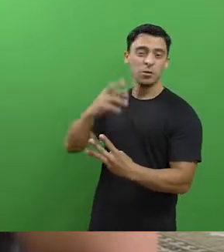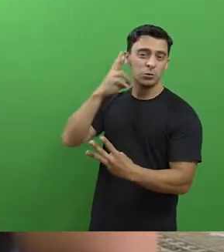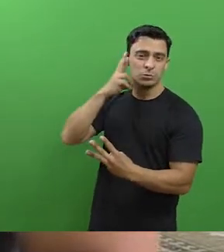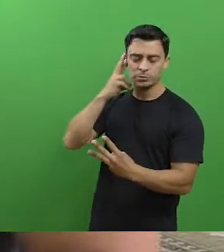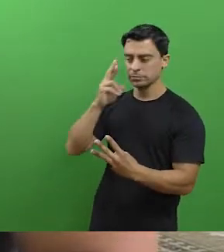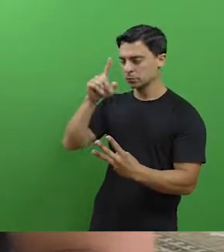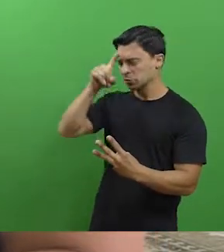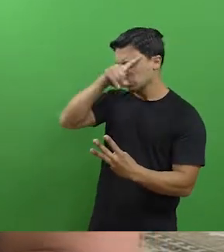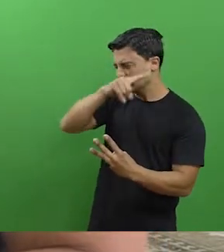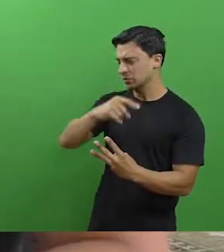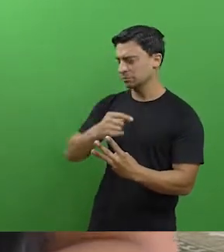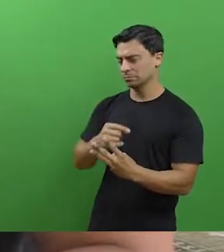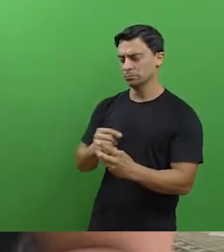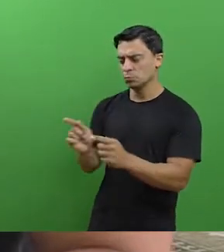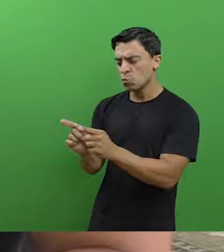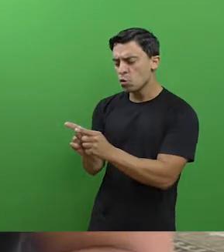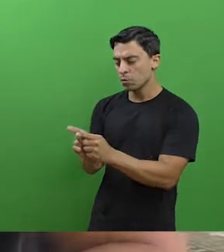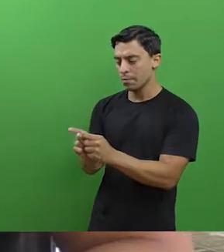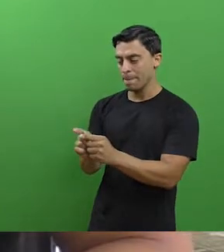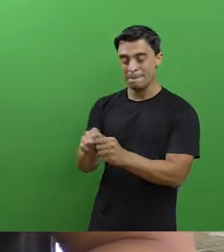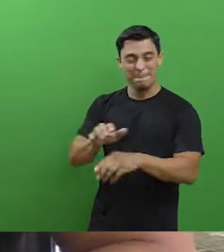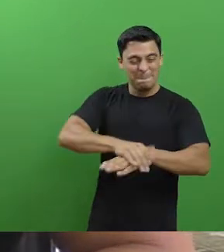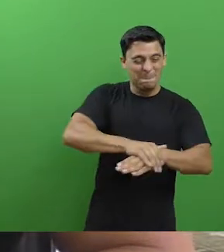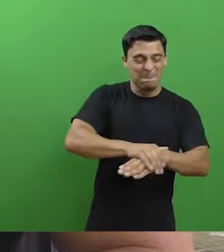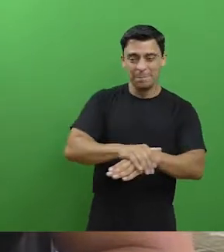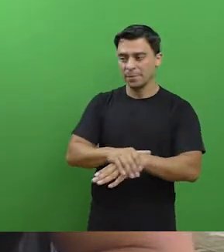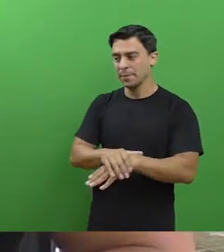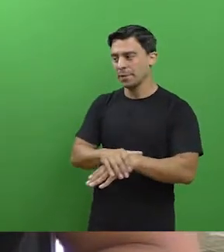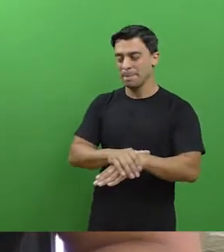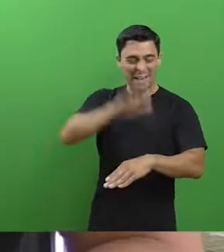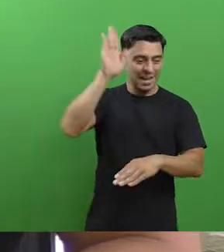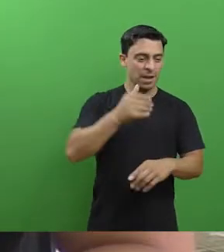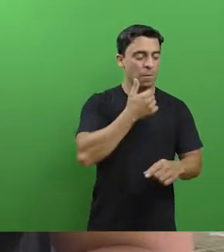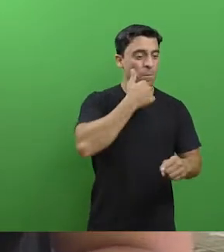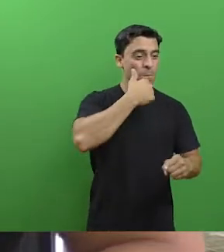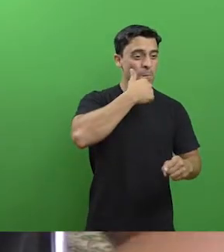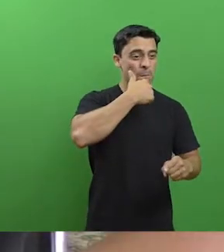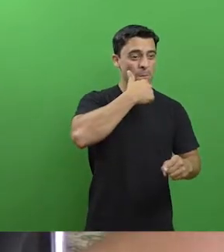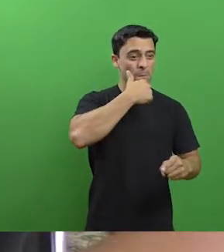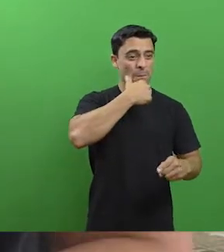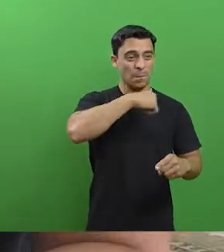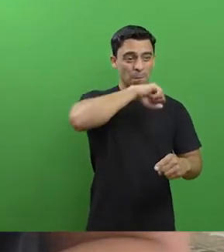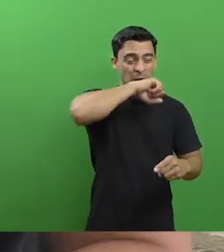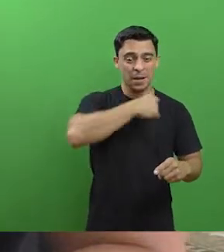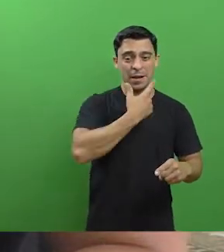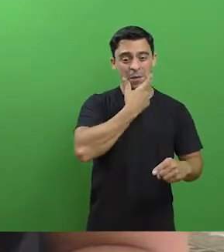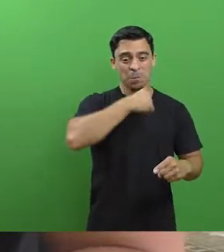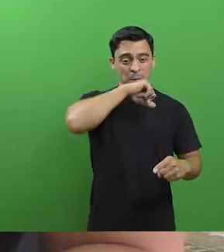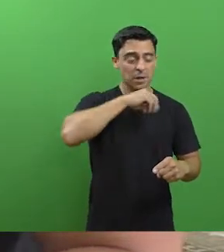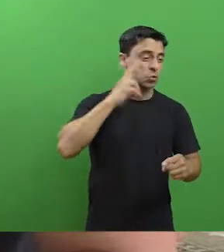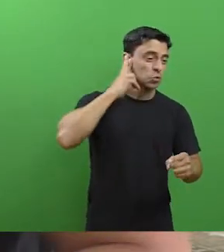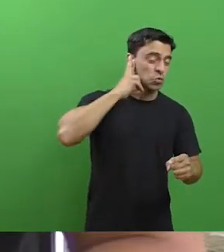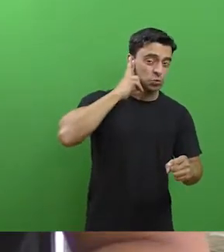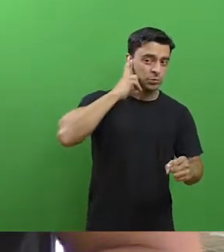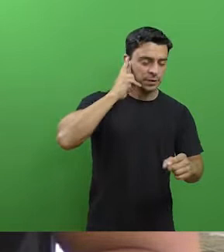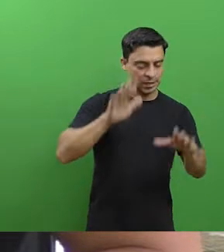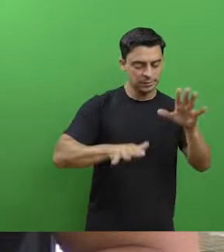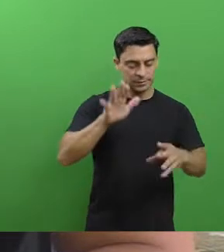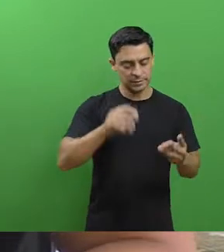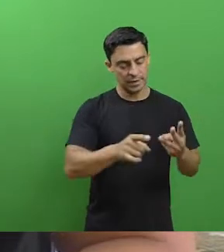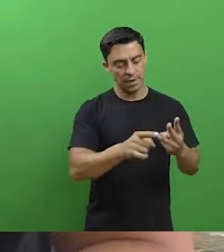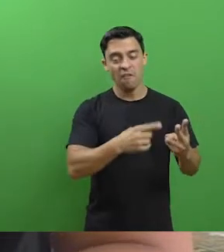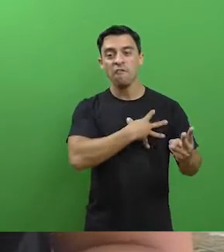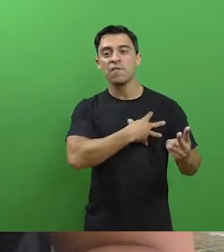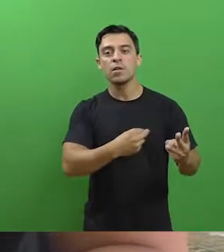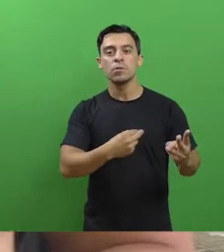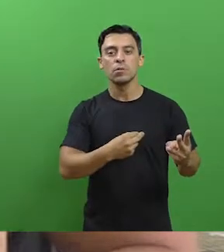grande maioria, às vezes, tem pai e mãe surdo e o filho ouvinte. Então, na sua grande maioria mesmo, é pai e mãe